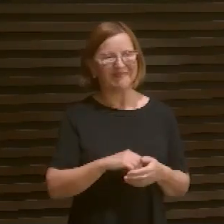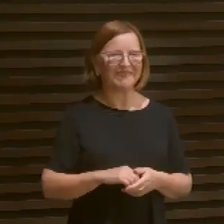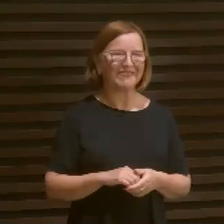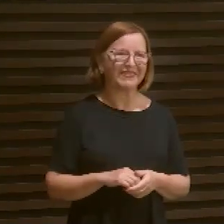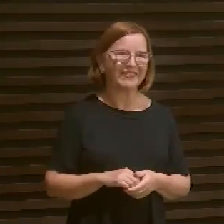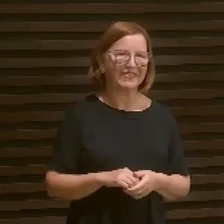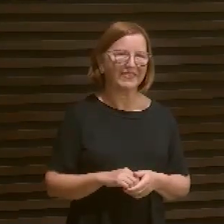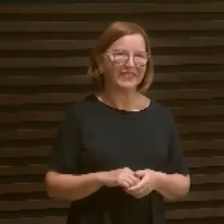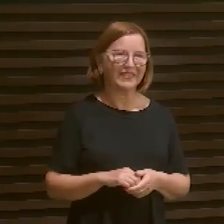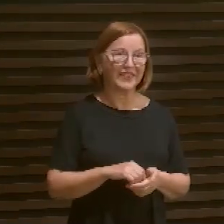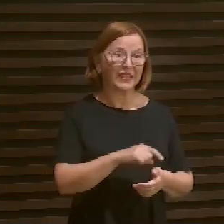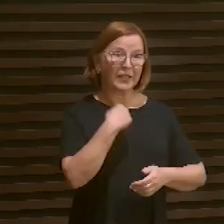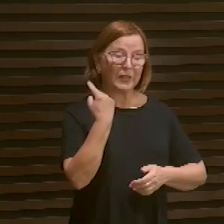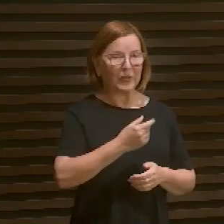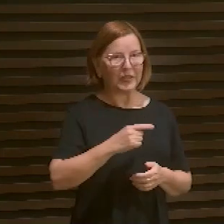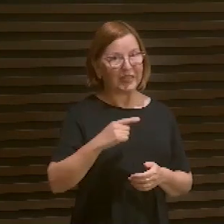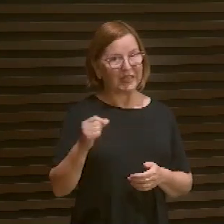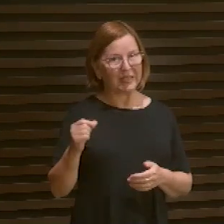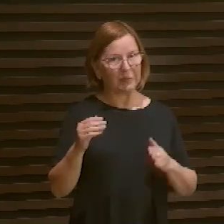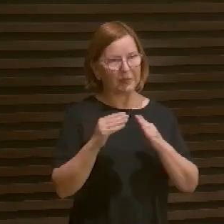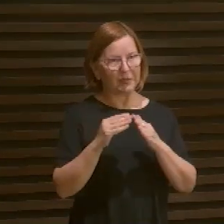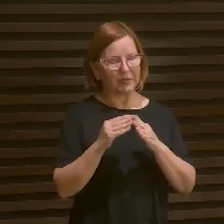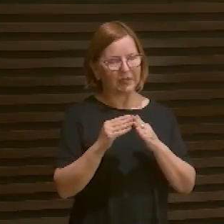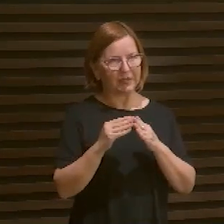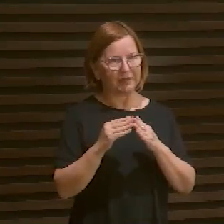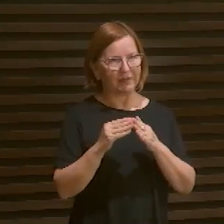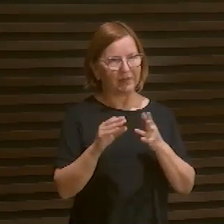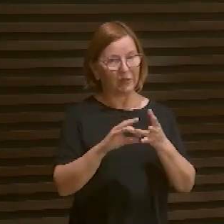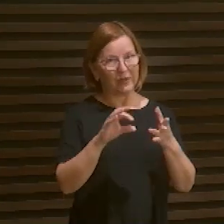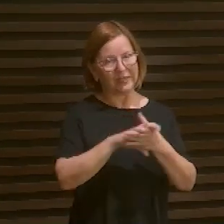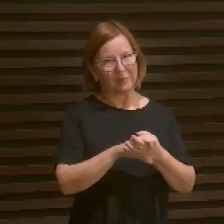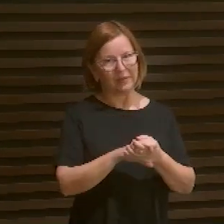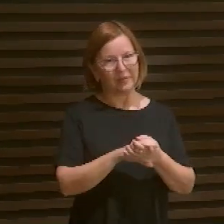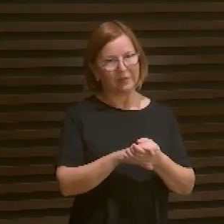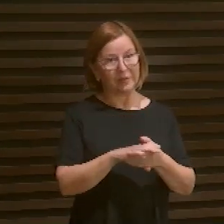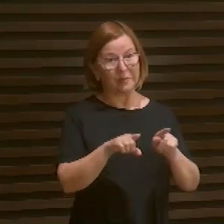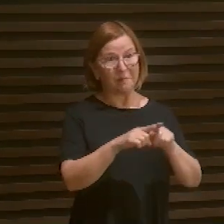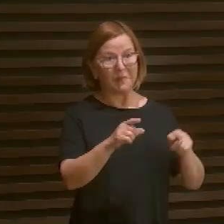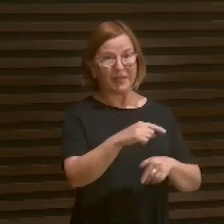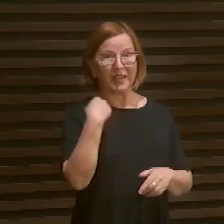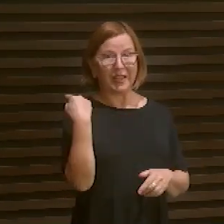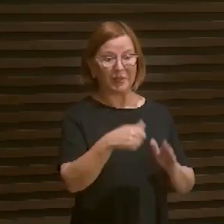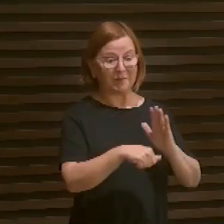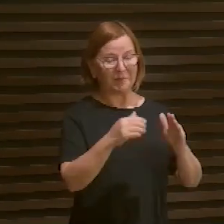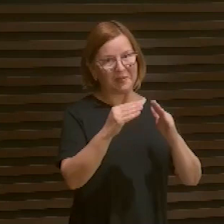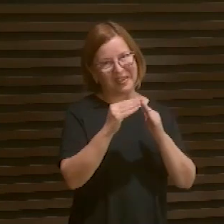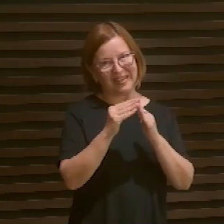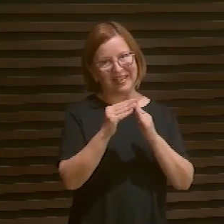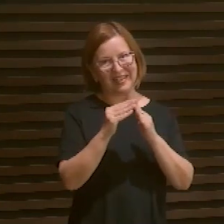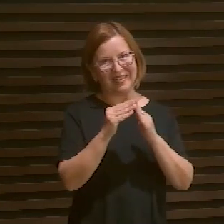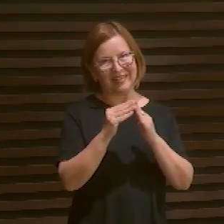Nós saímos de casa, por exemplo, no casamento, mas a nossa casa não sai de nós. E por isso o casamento vai